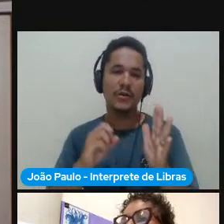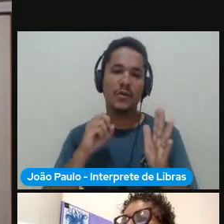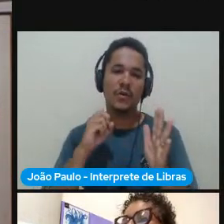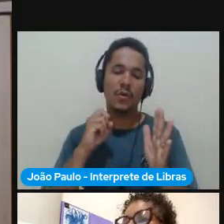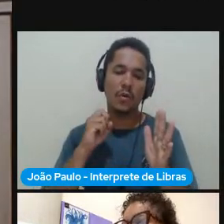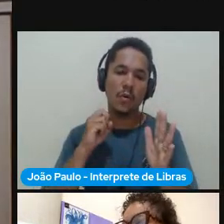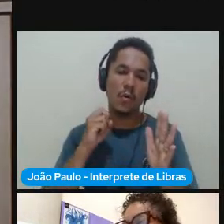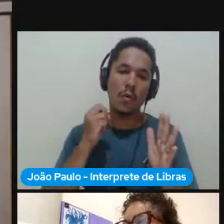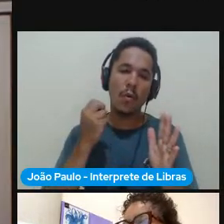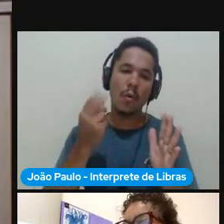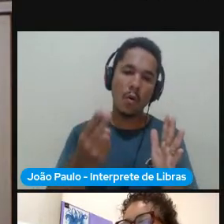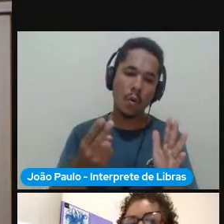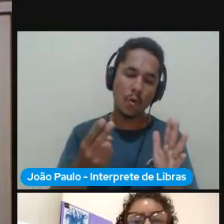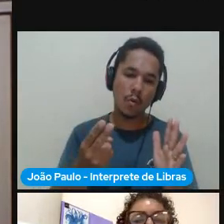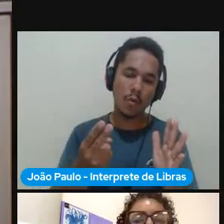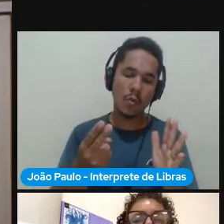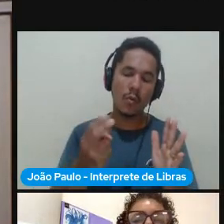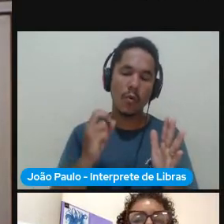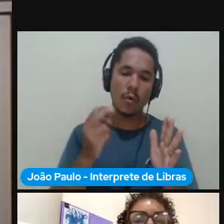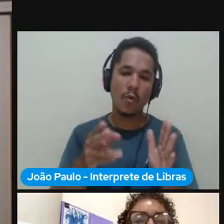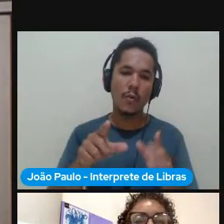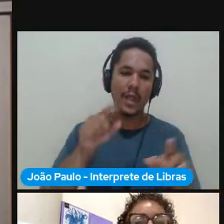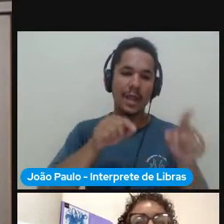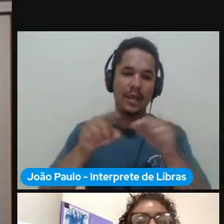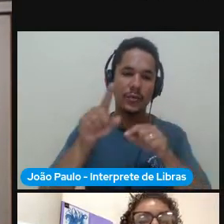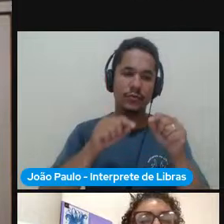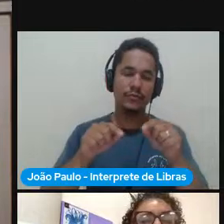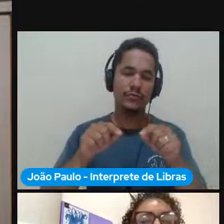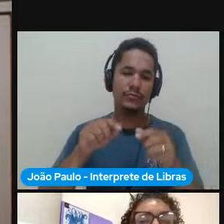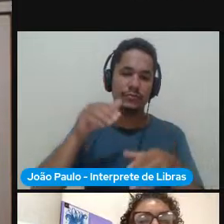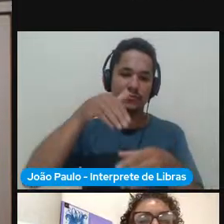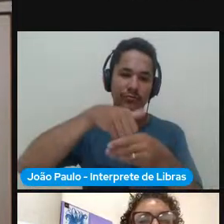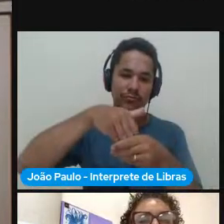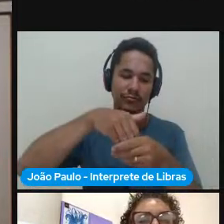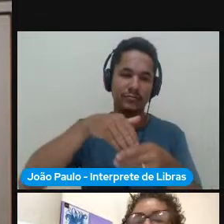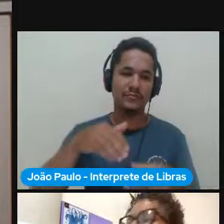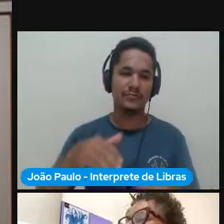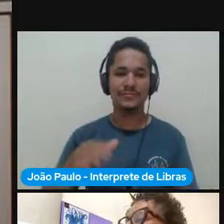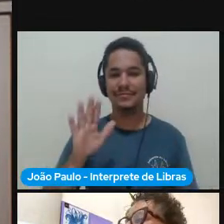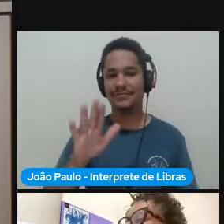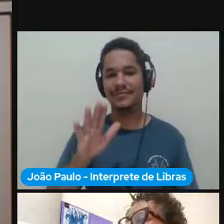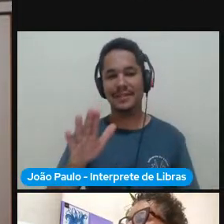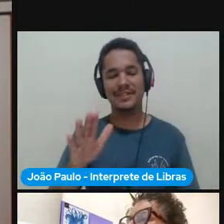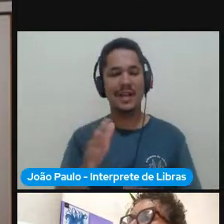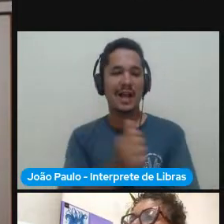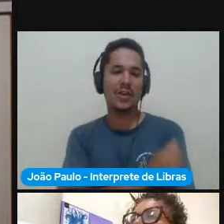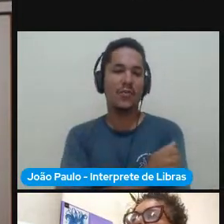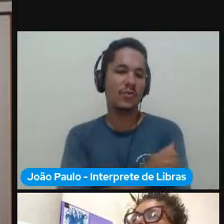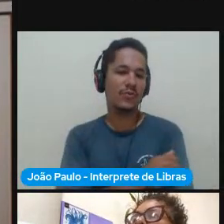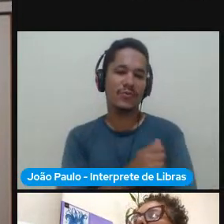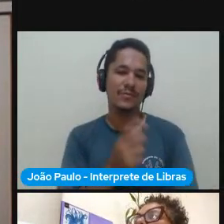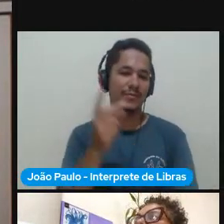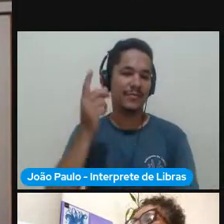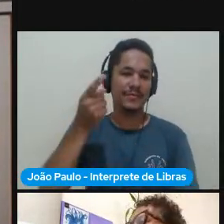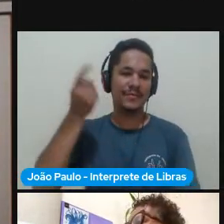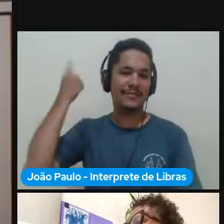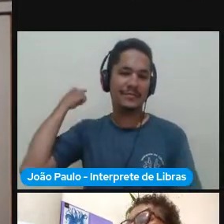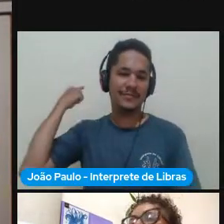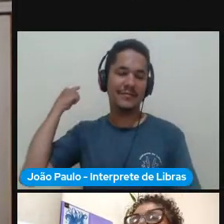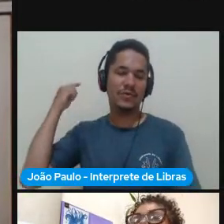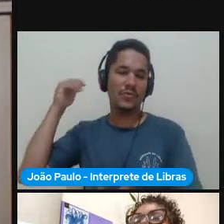que é um segmento que é eleito. E, infelizmente, nós não tivemos estudantes eleitos na última